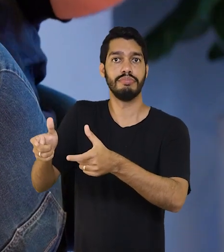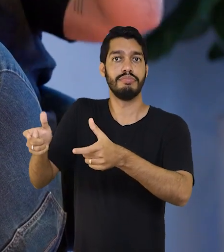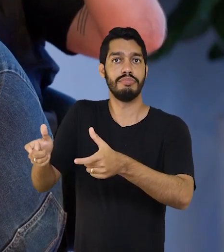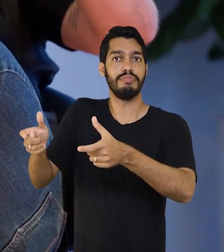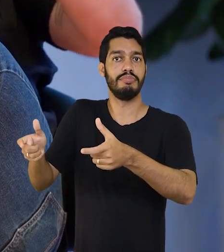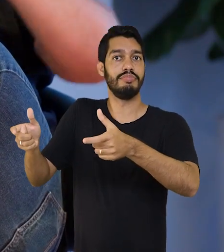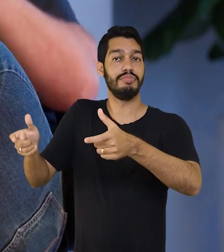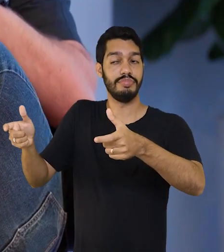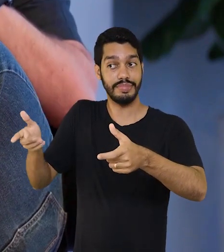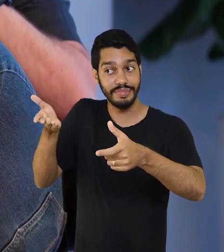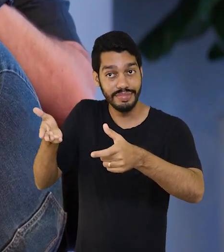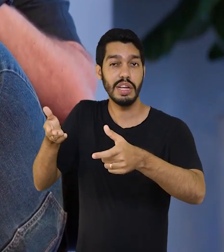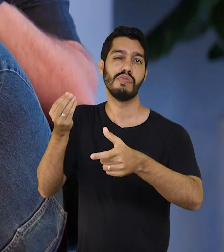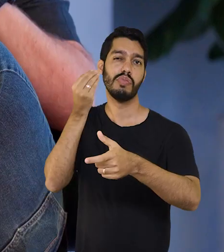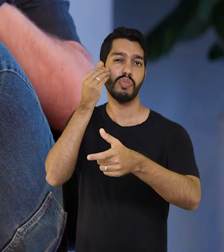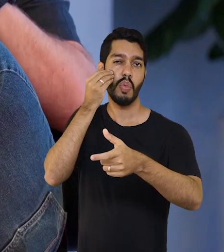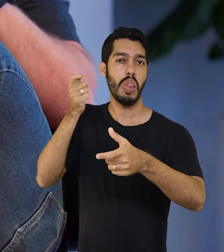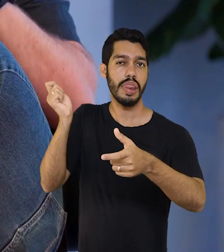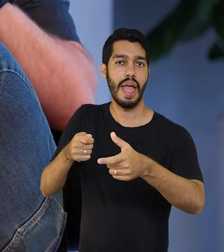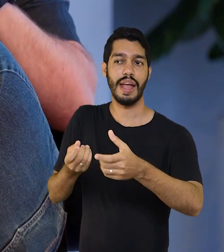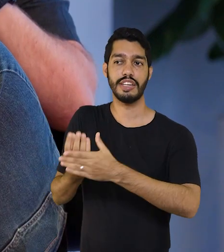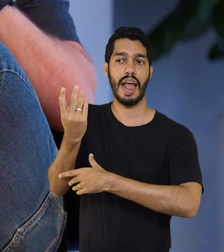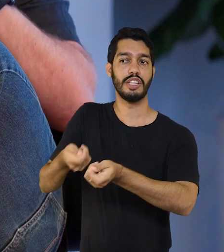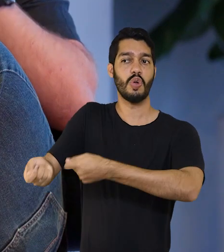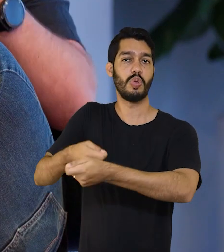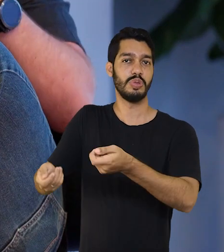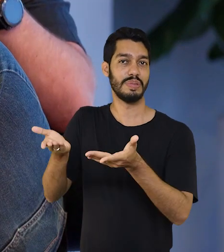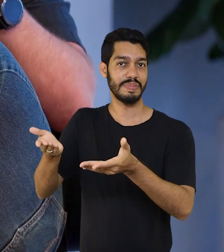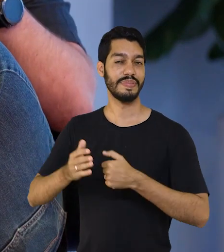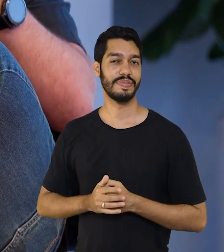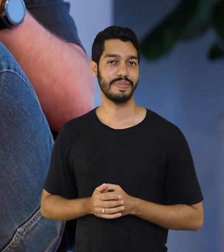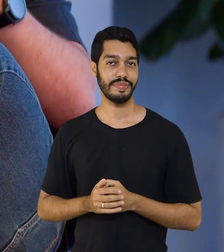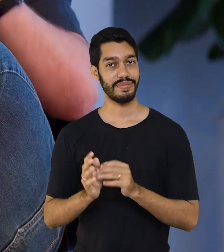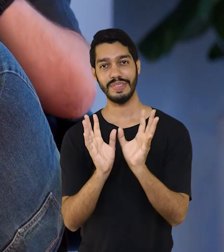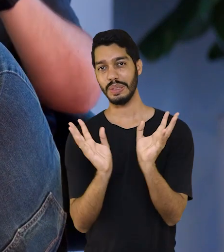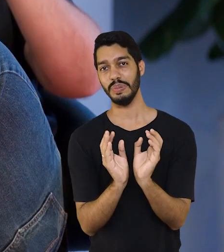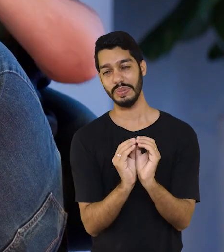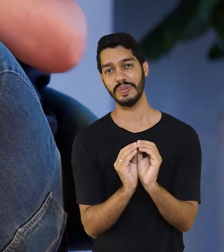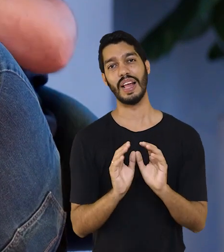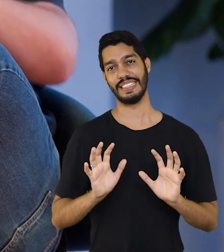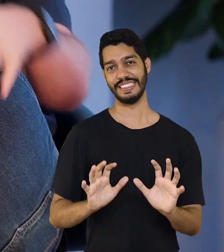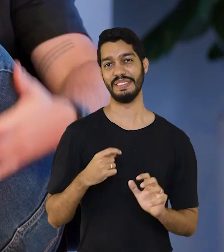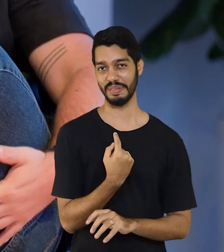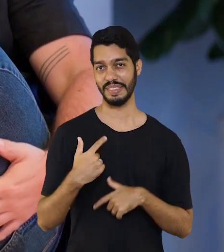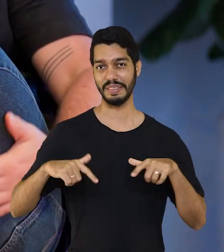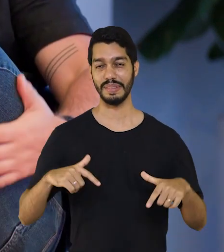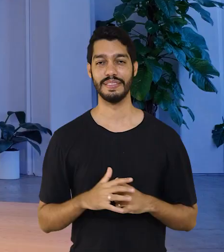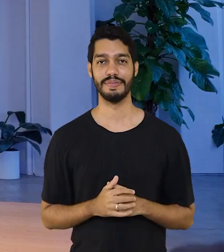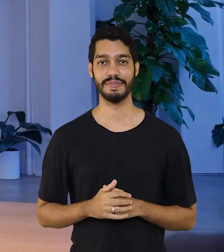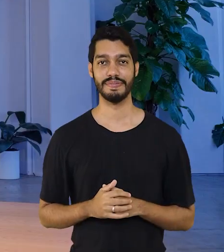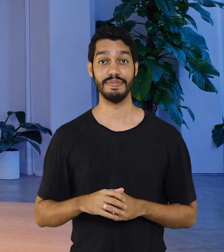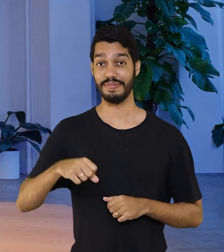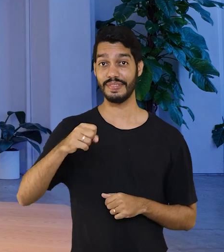anos, porque ali é onde estão realmente as maiores oportunidades para criar negócios relevantes. Então, em resumo, é assim que a gente